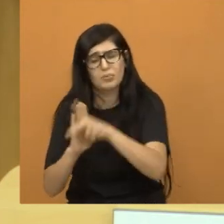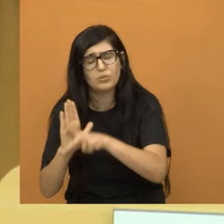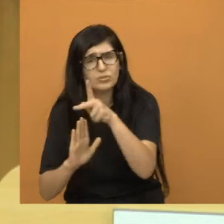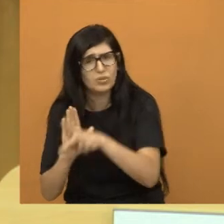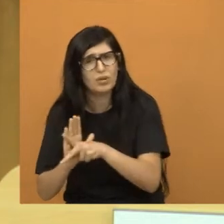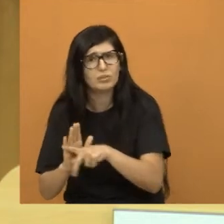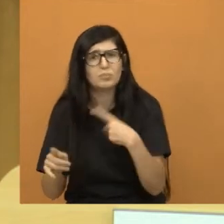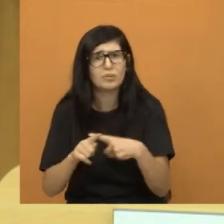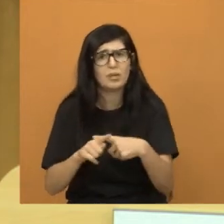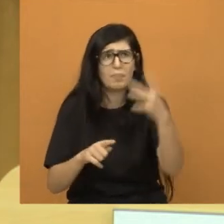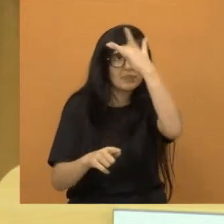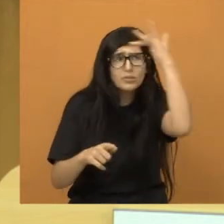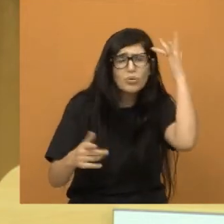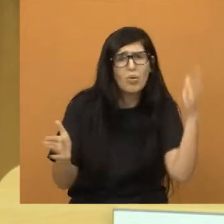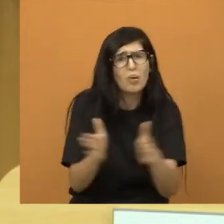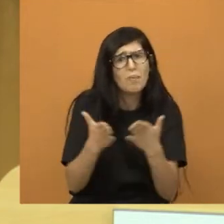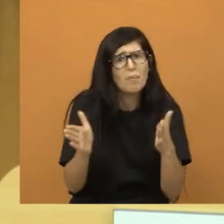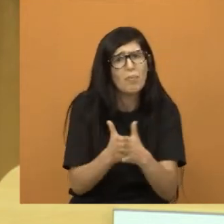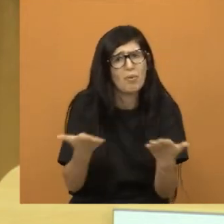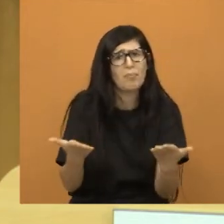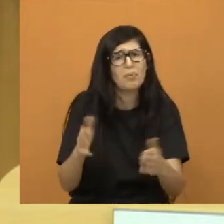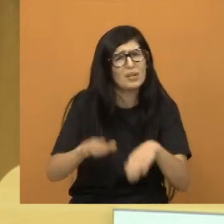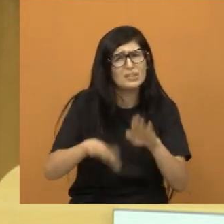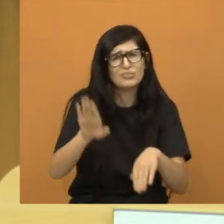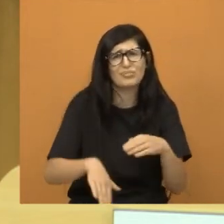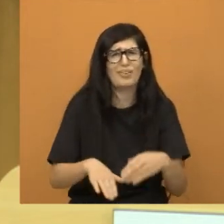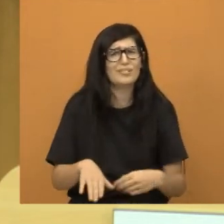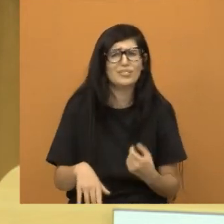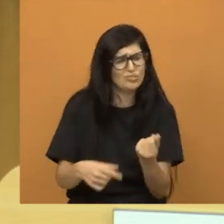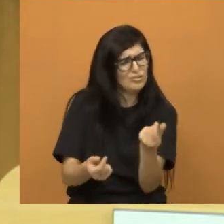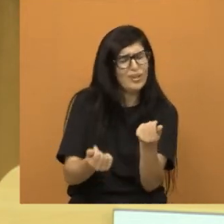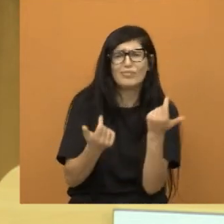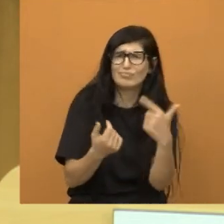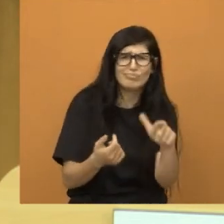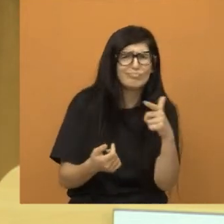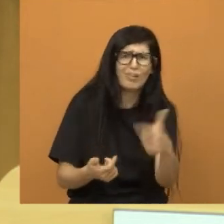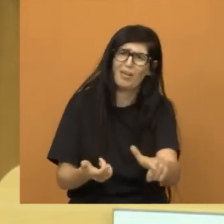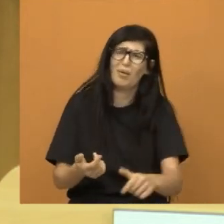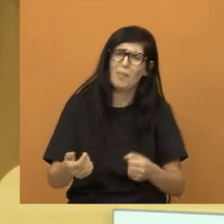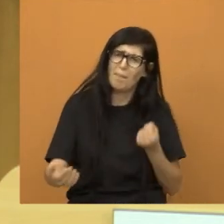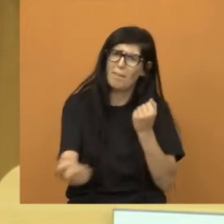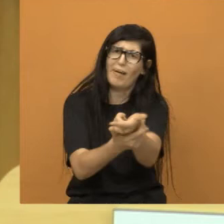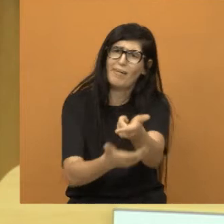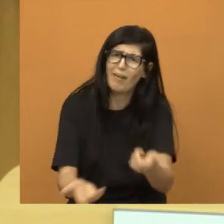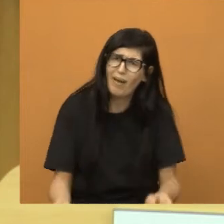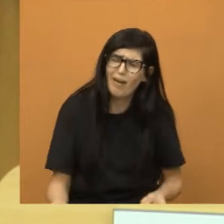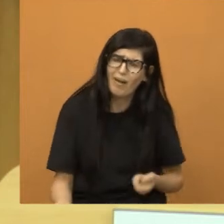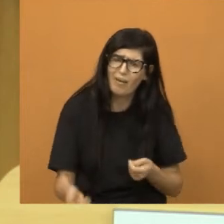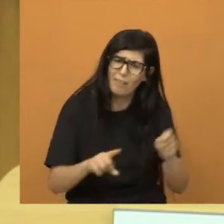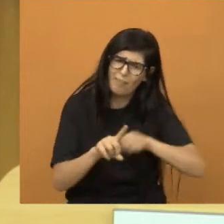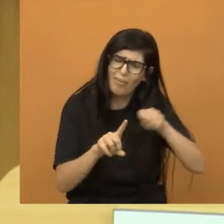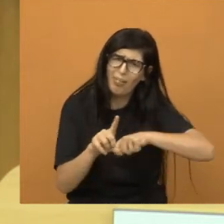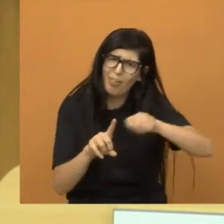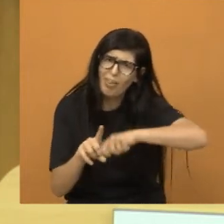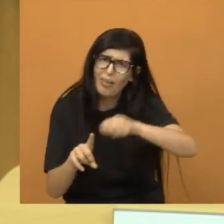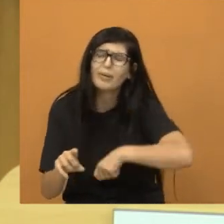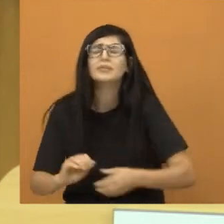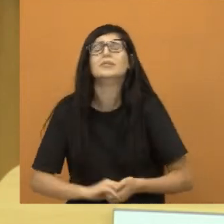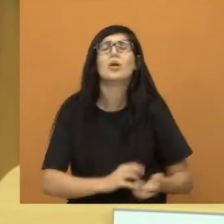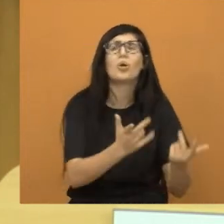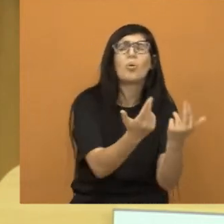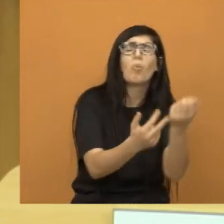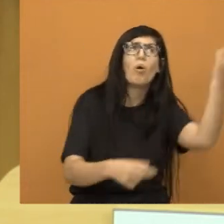os serviços, né? Eu sou aqui da opinião que o SAI poderia ter também a tarifa social, assim como a Bandeirantes Energia